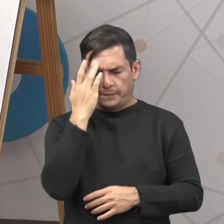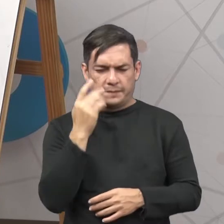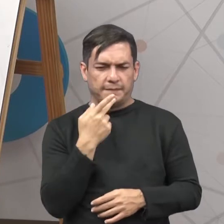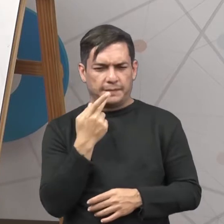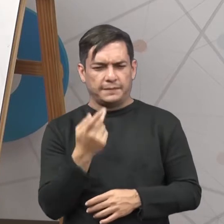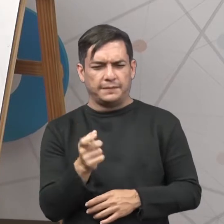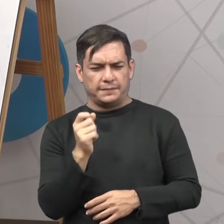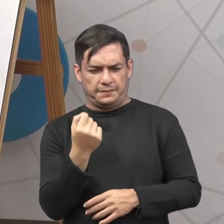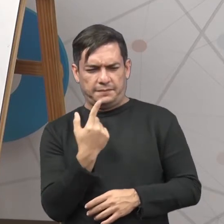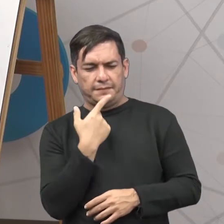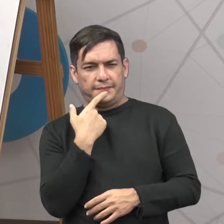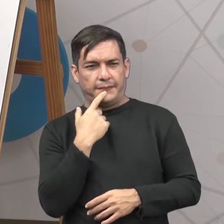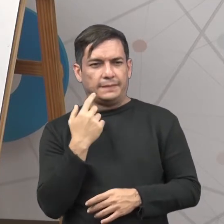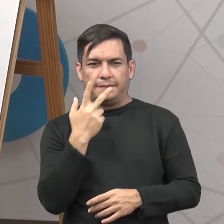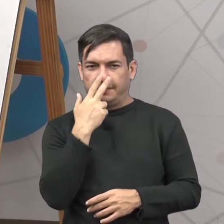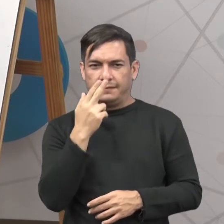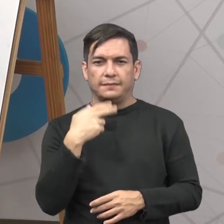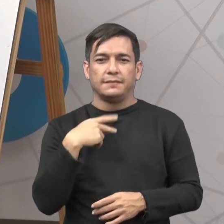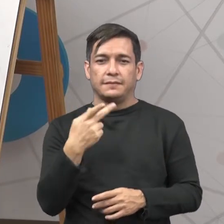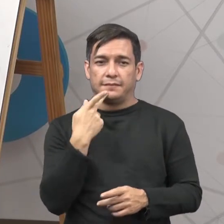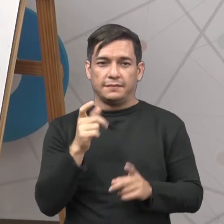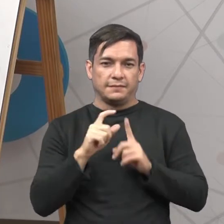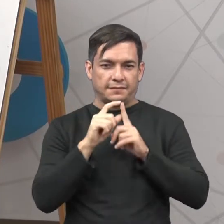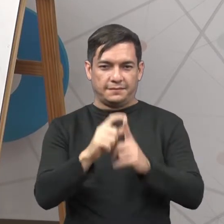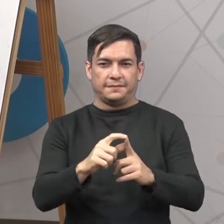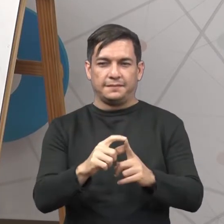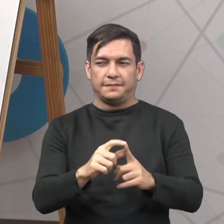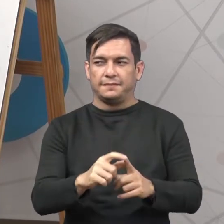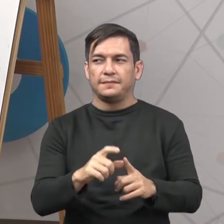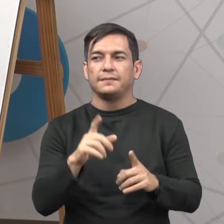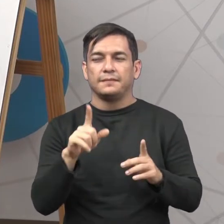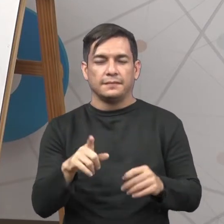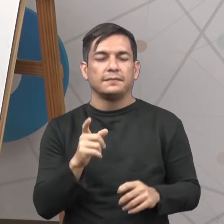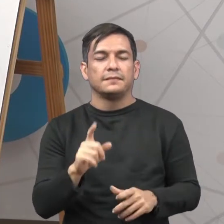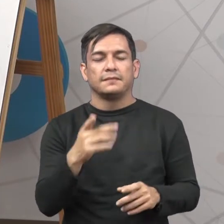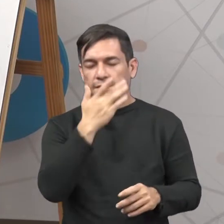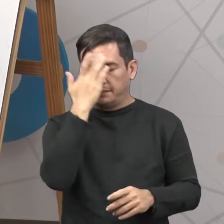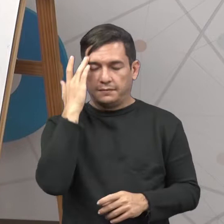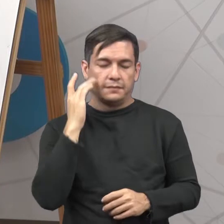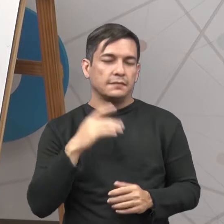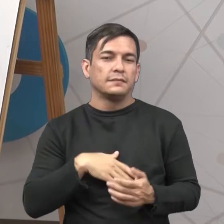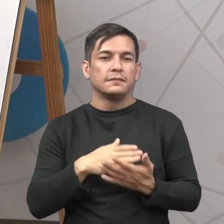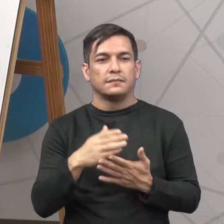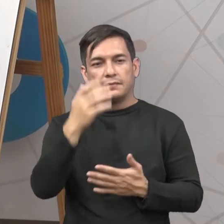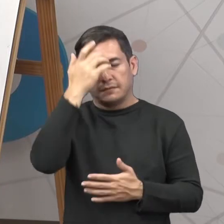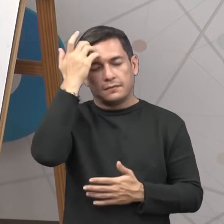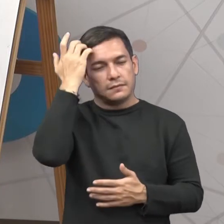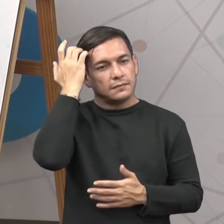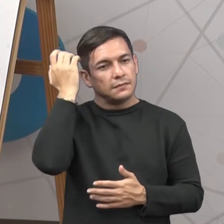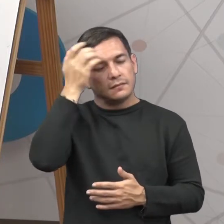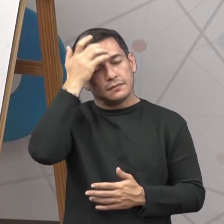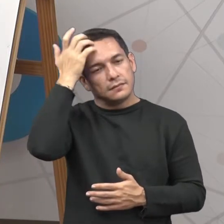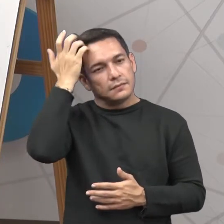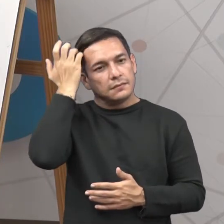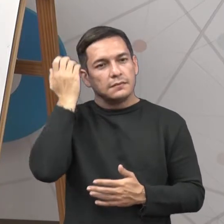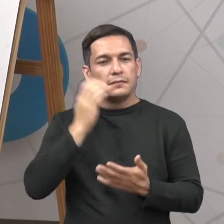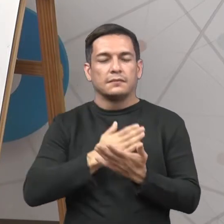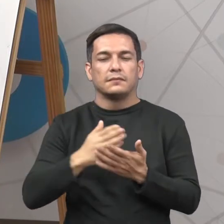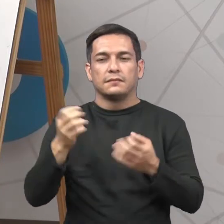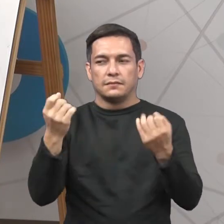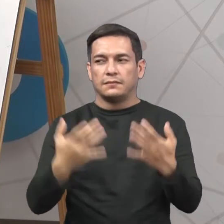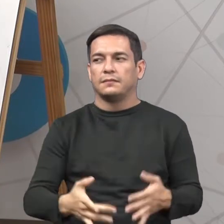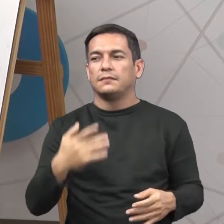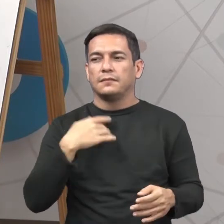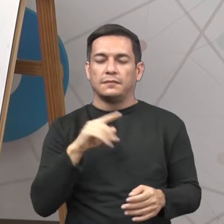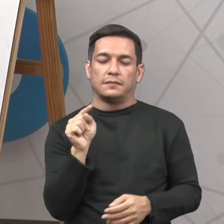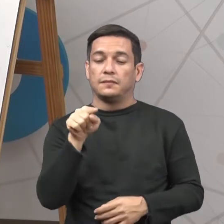estranho. Parecia até que eu estava chamando um palavrão. E aí foi quando as pessoas começaram a me explicar. E eu apontei, né,